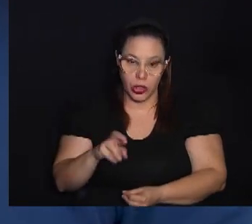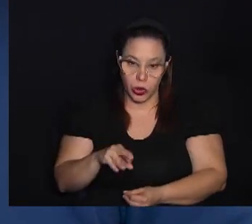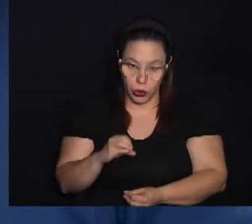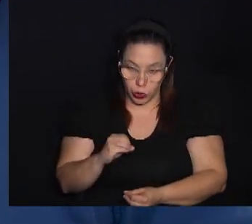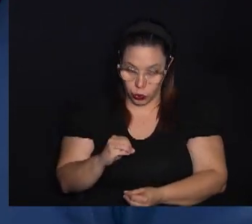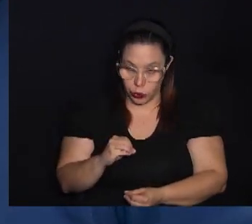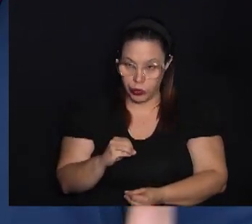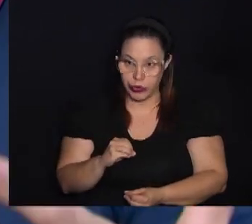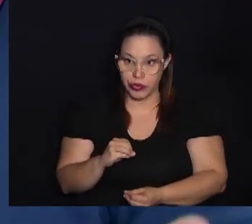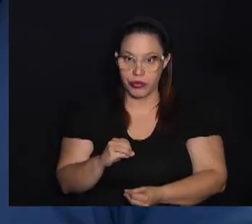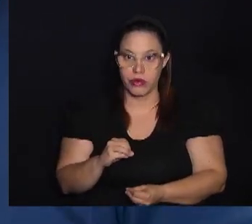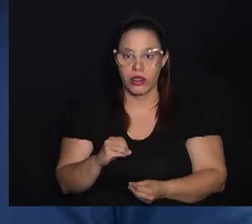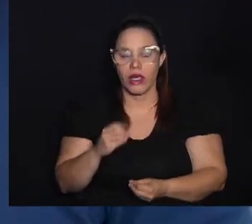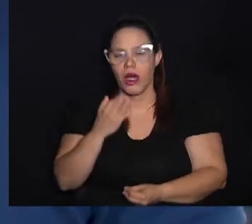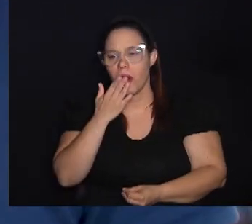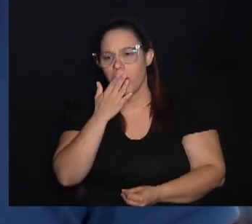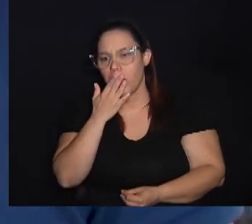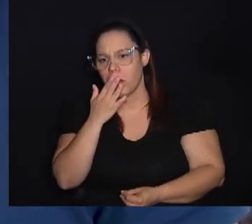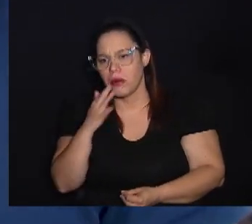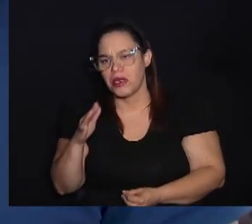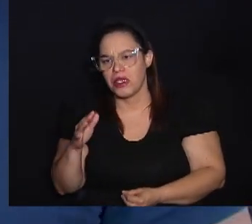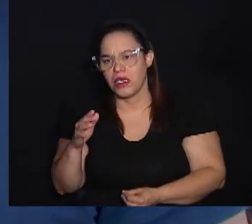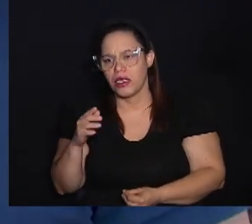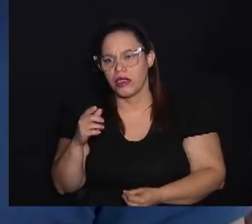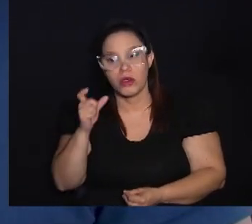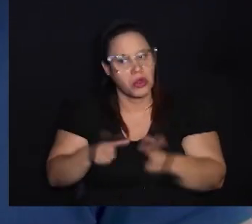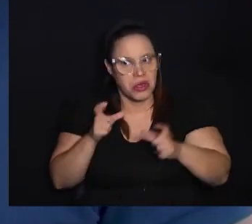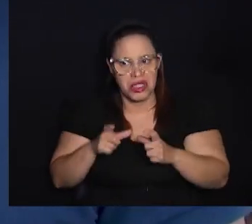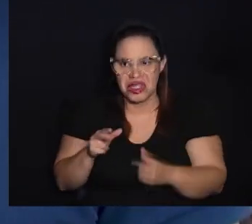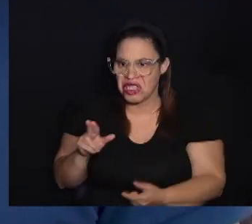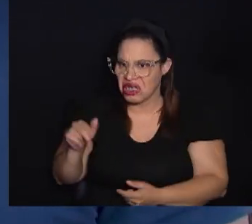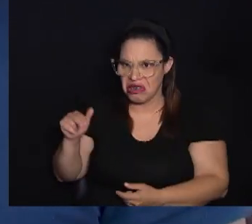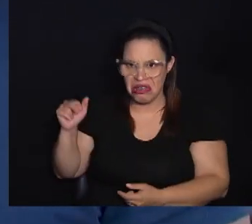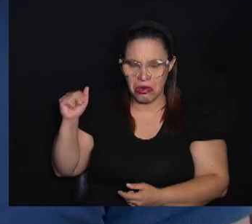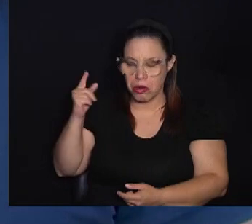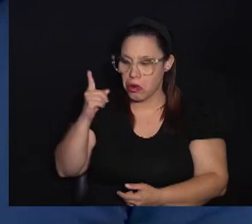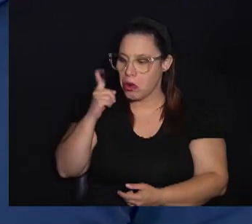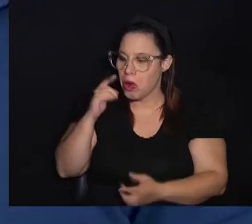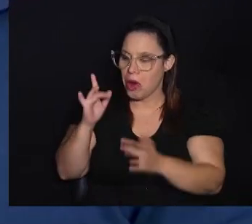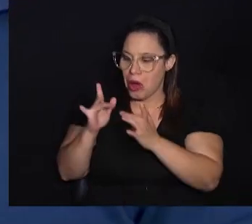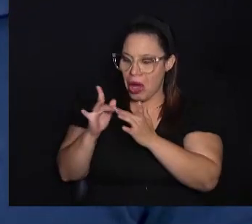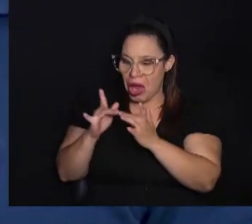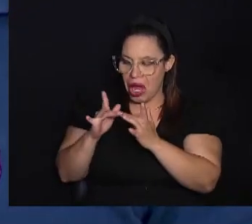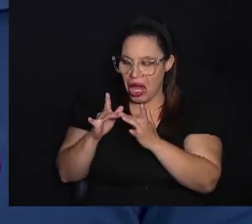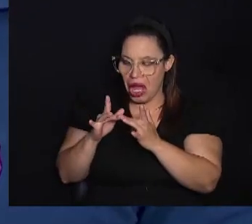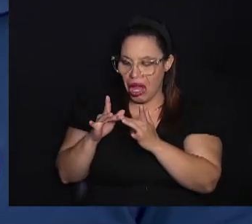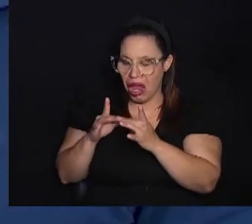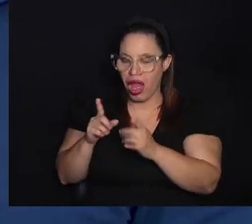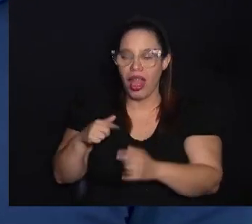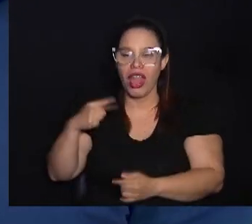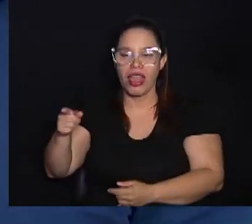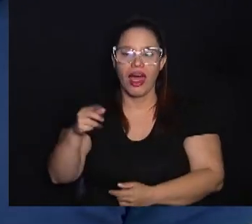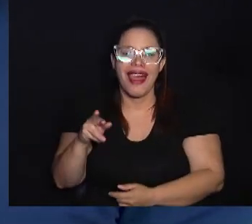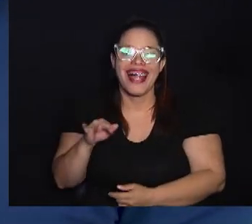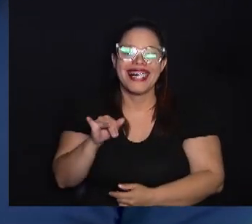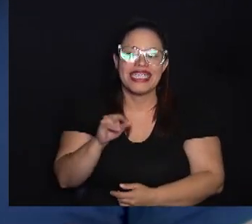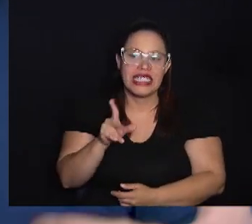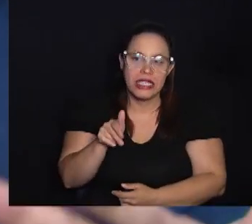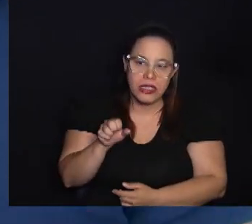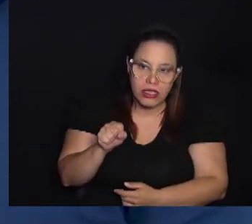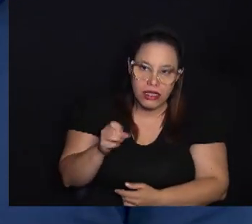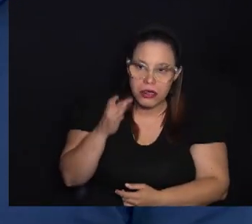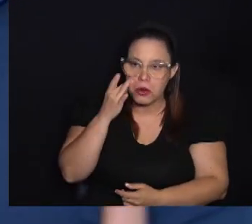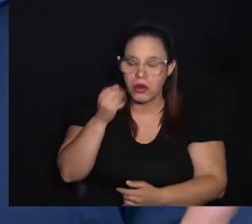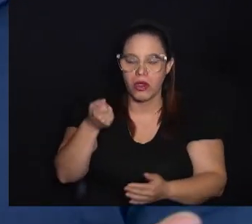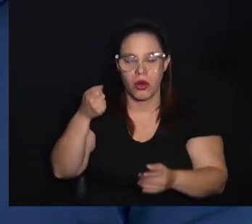para pessoas que nunca tiveram contato com as modalidades, até artistas profissionais do meio que têm interesse em